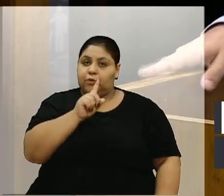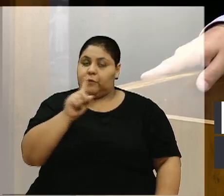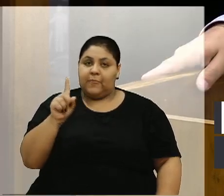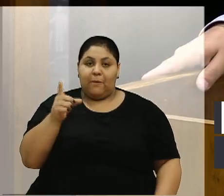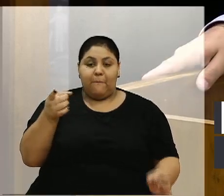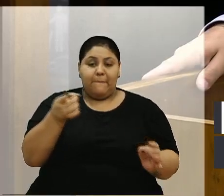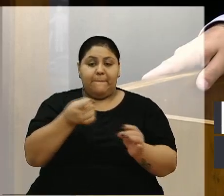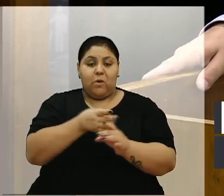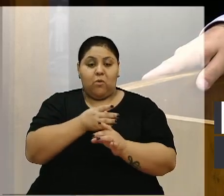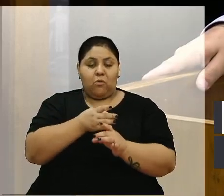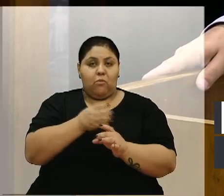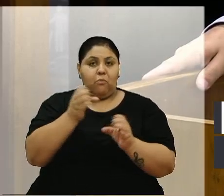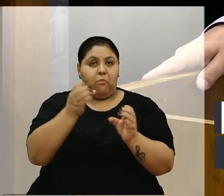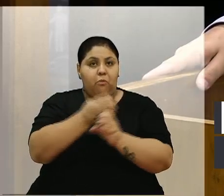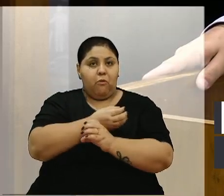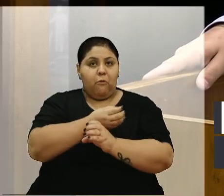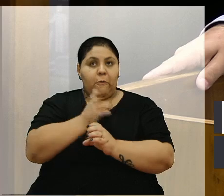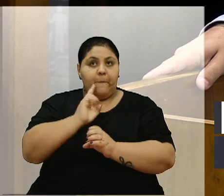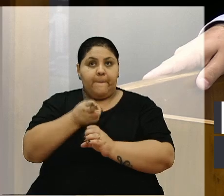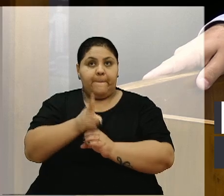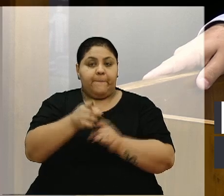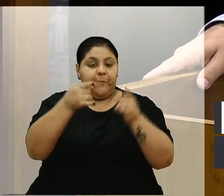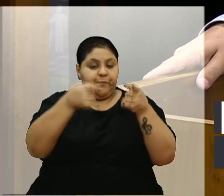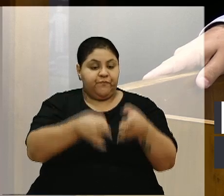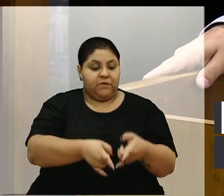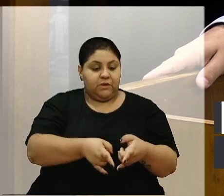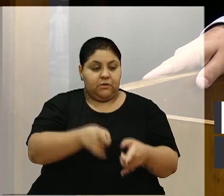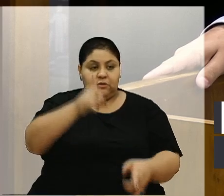conta para manter os leitos do HG.